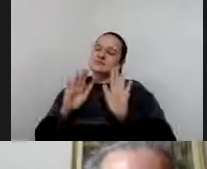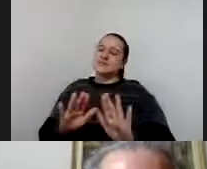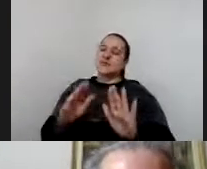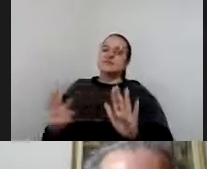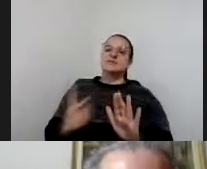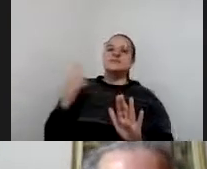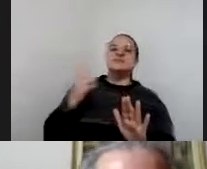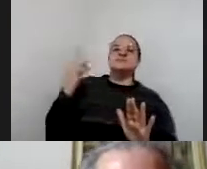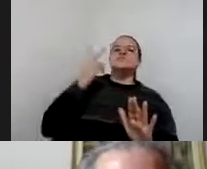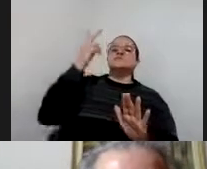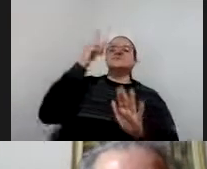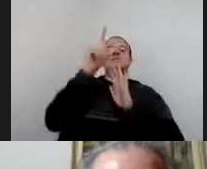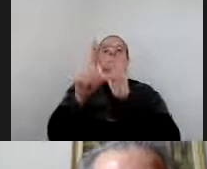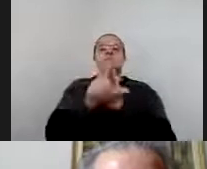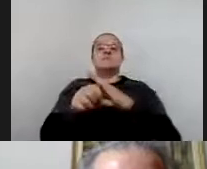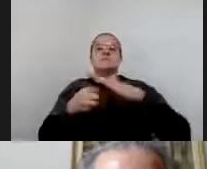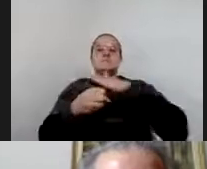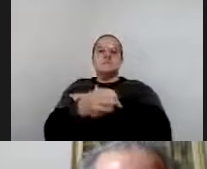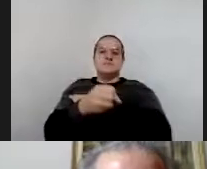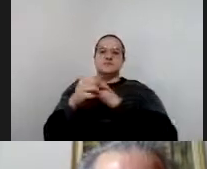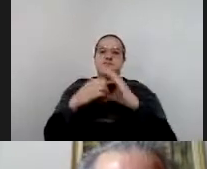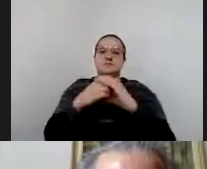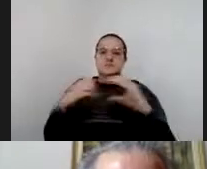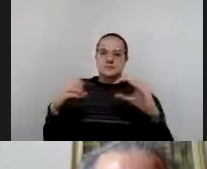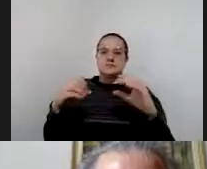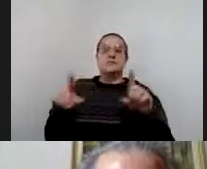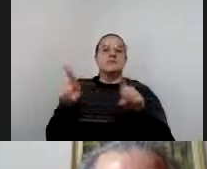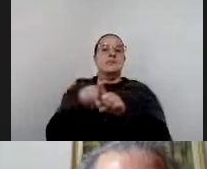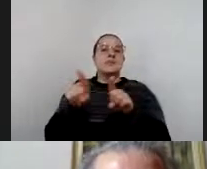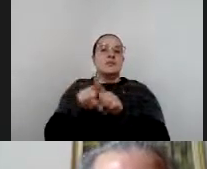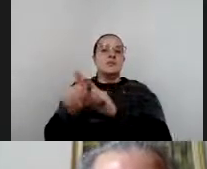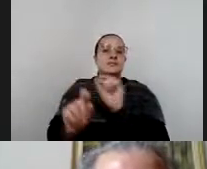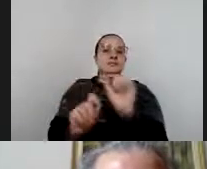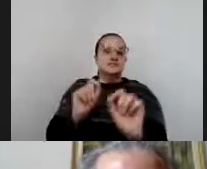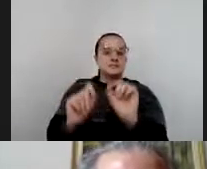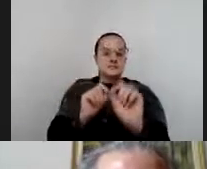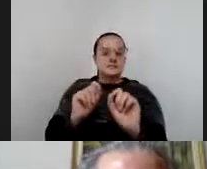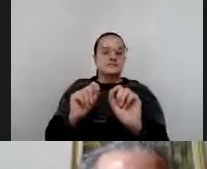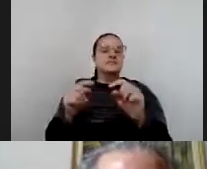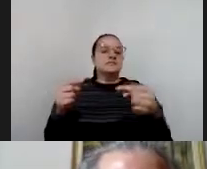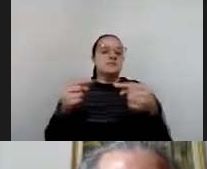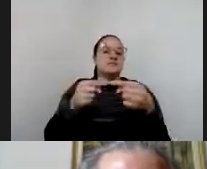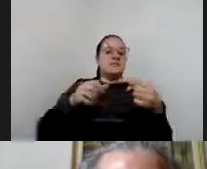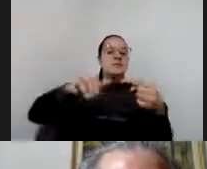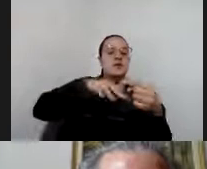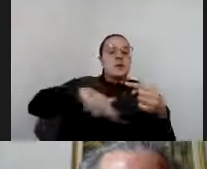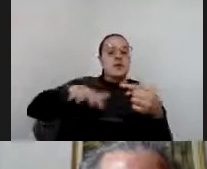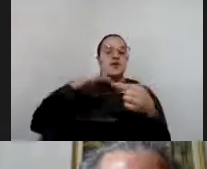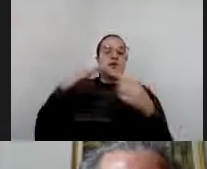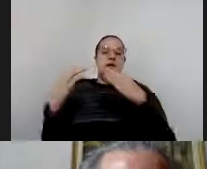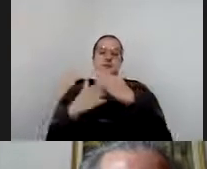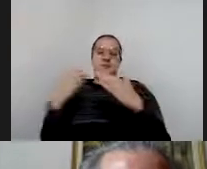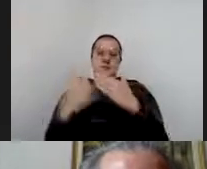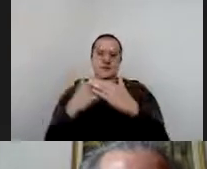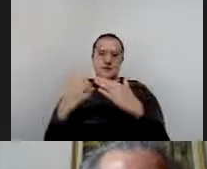lei de cotas, valorizando a interlocução com a área empresarial. O Clemente nos acompanhou na